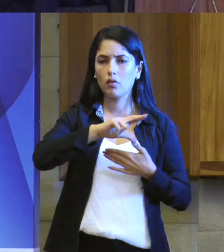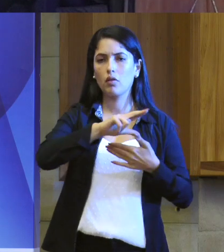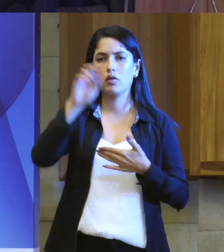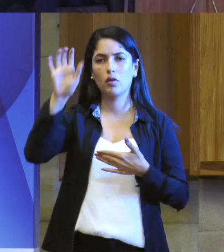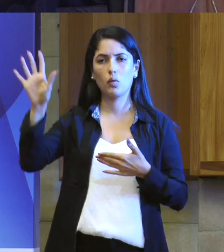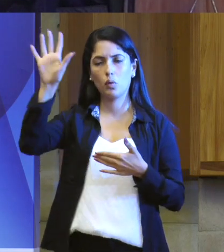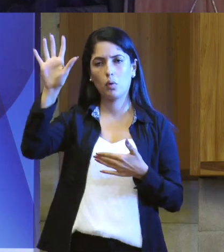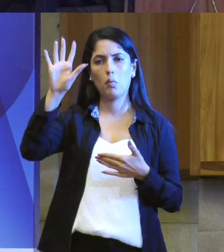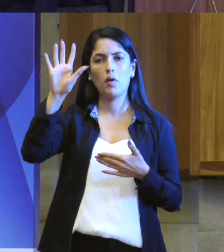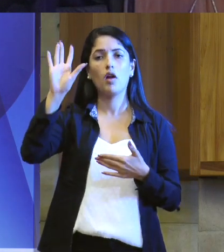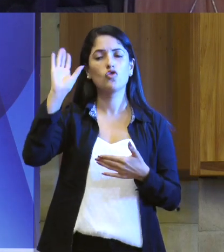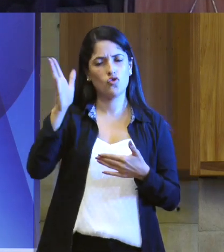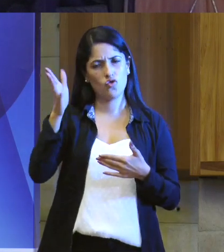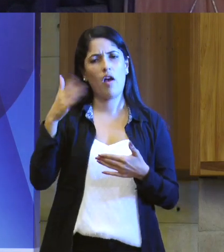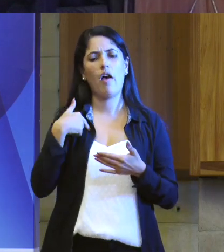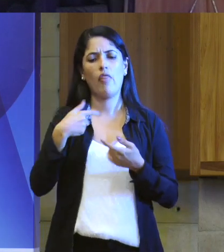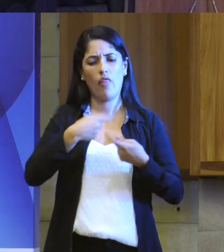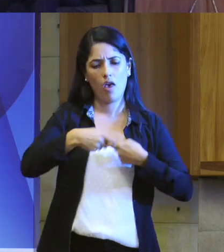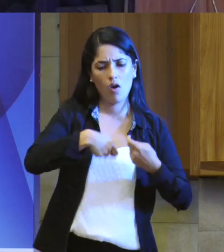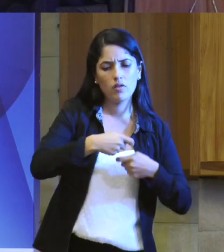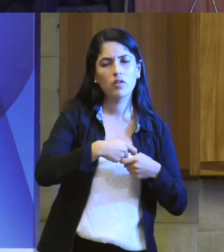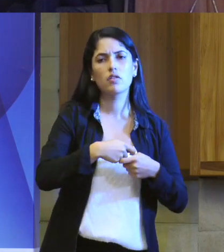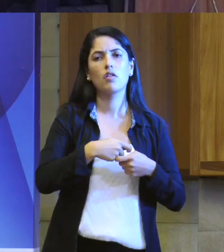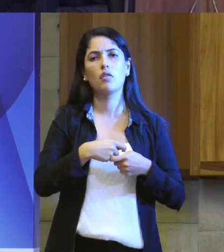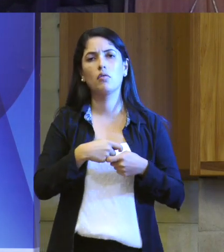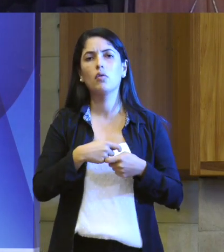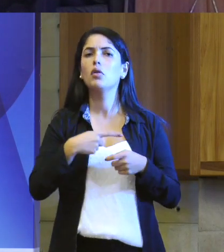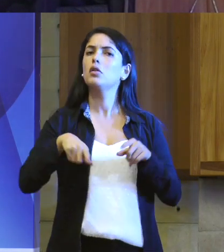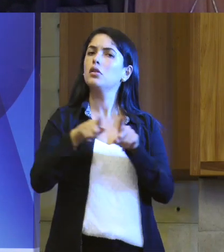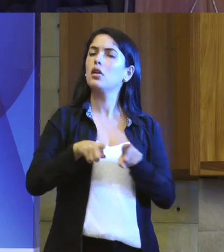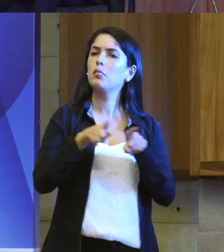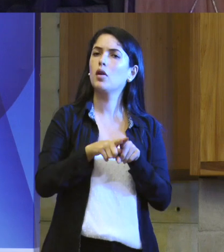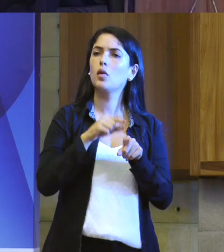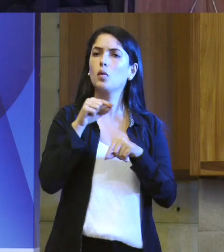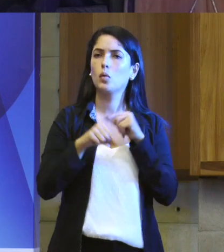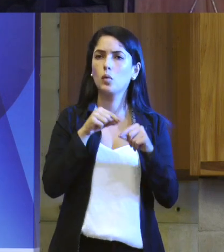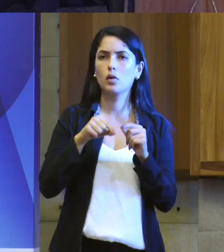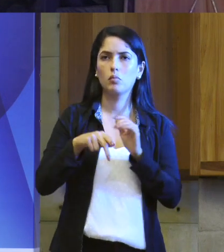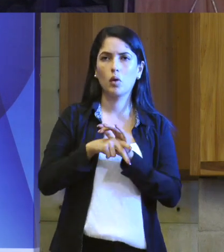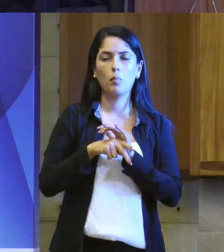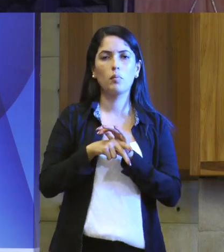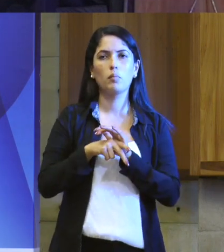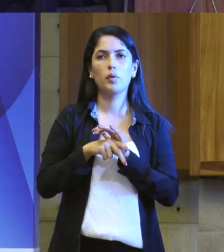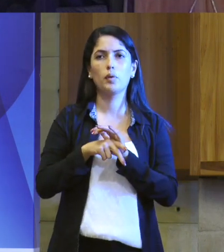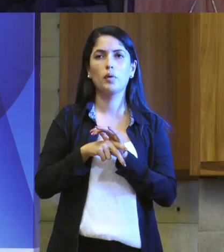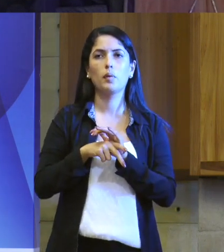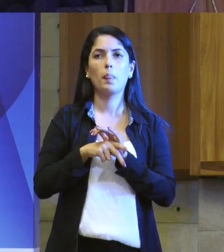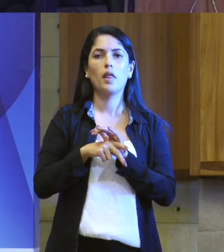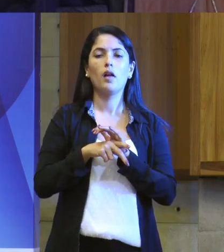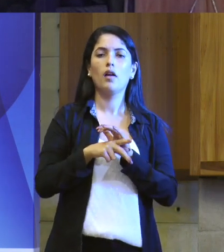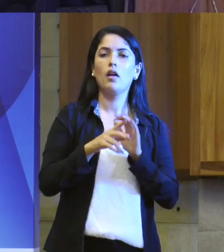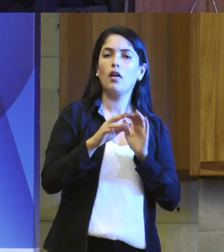do seguinte você termina a parte de negociações é e depois começa uma parte de revisão de listas de